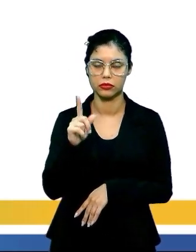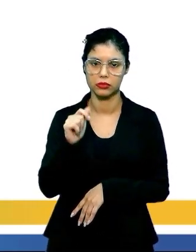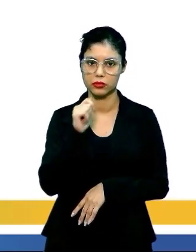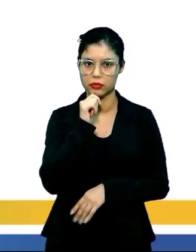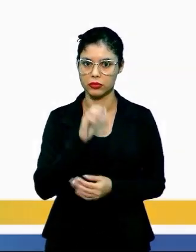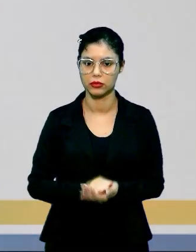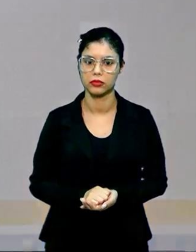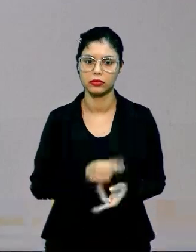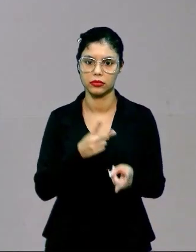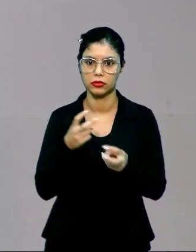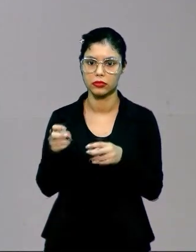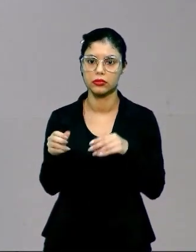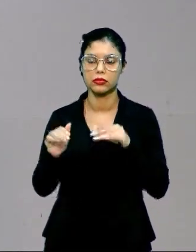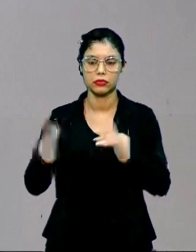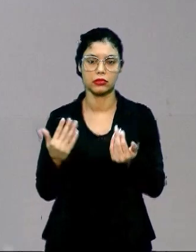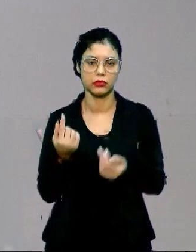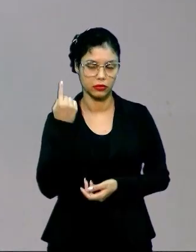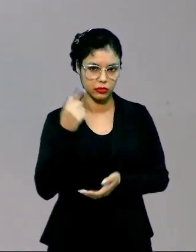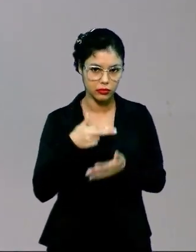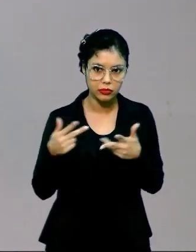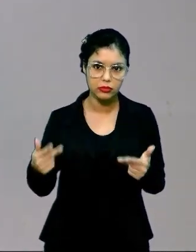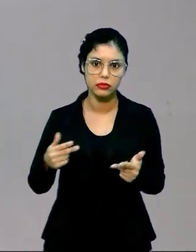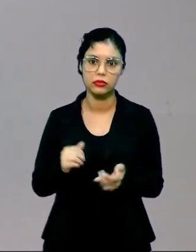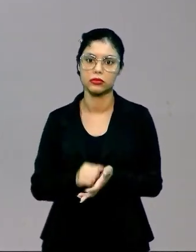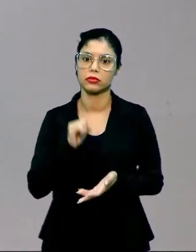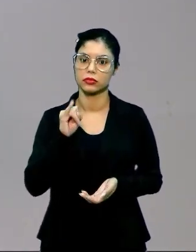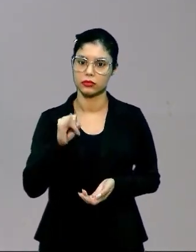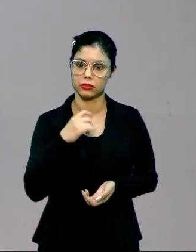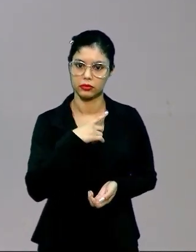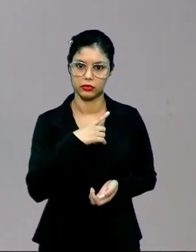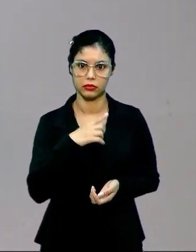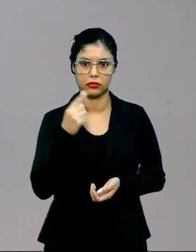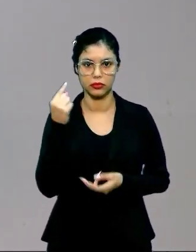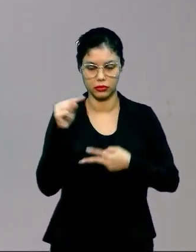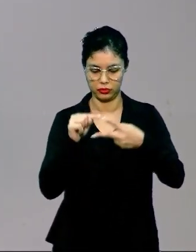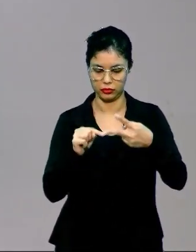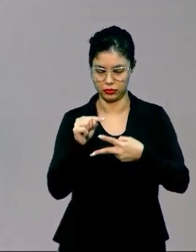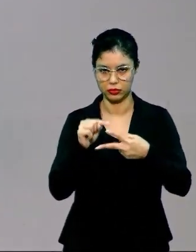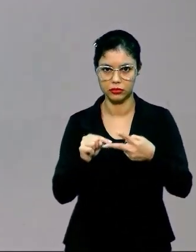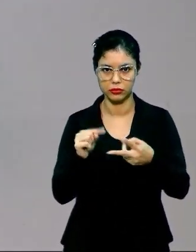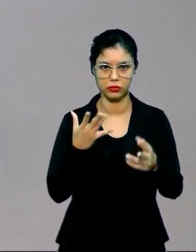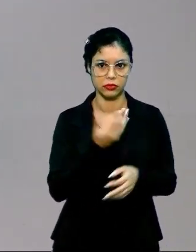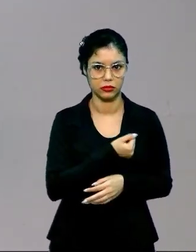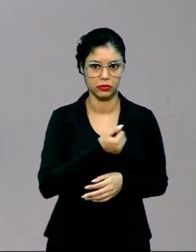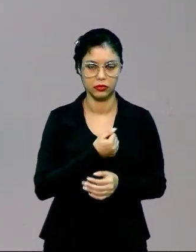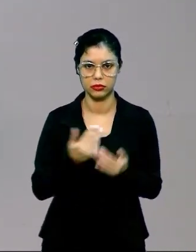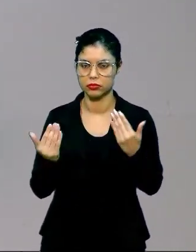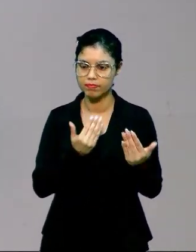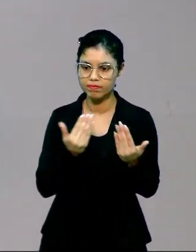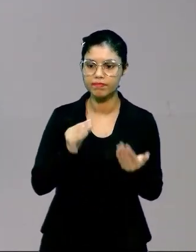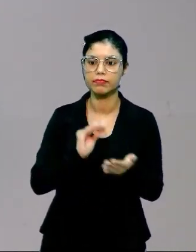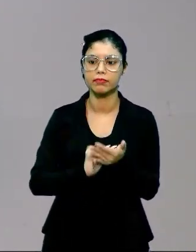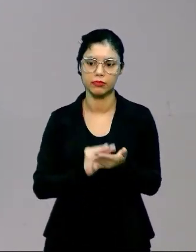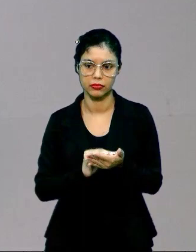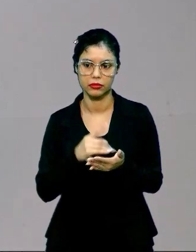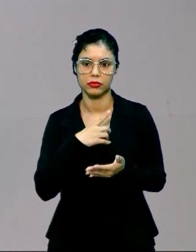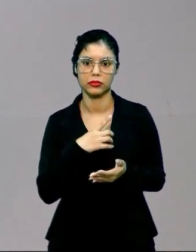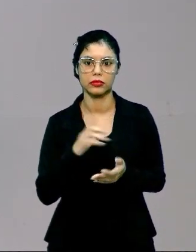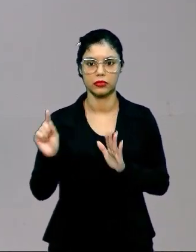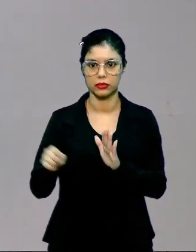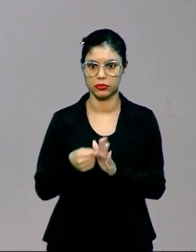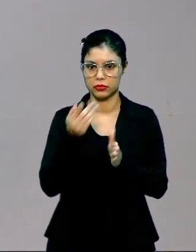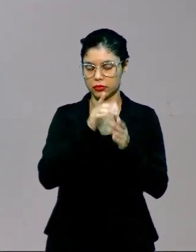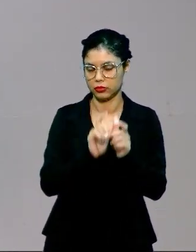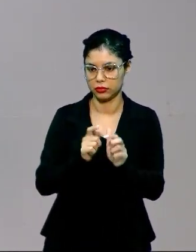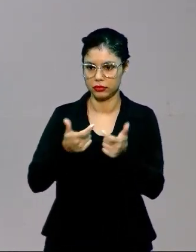tá? Observa aqui comigo uma coisa. Você tem uma relação de números que estão desorganizados. A primeira coisa, coloque